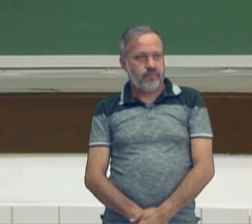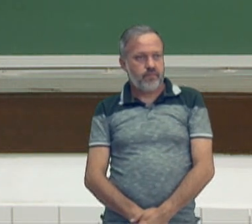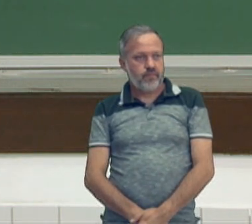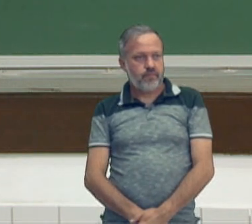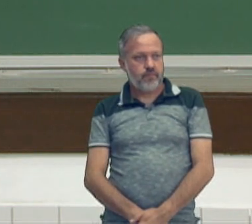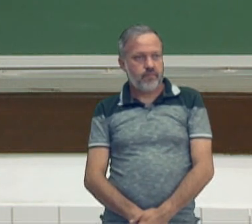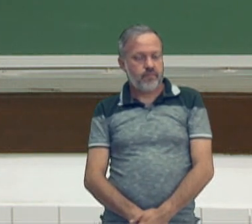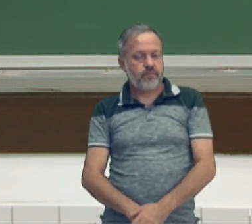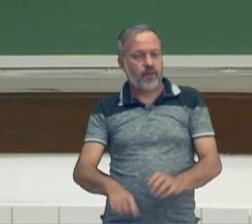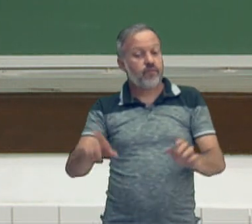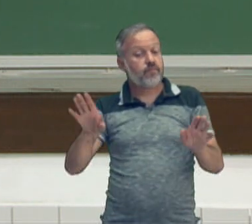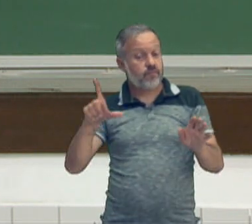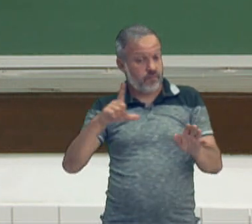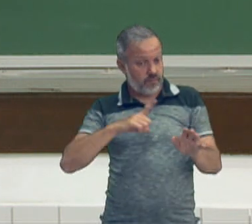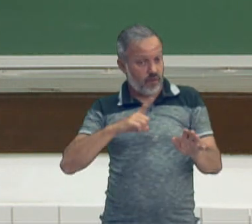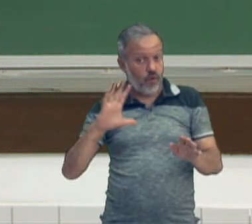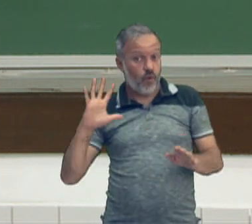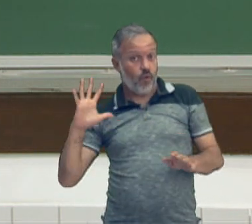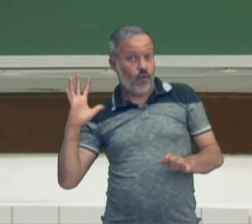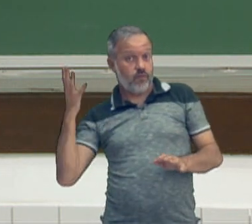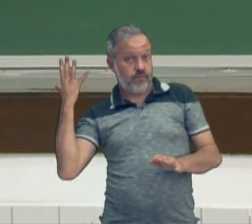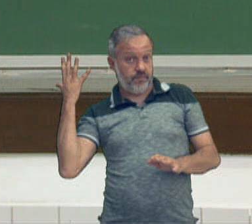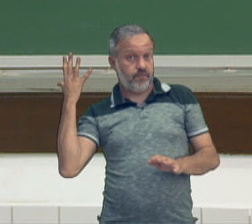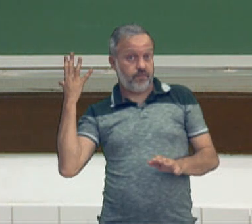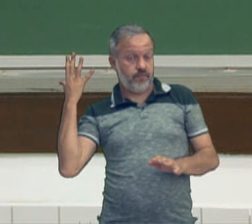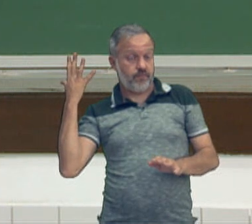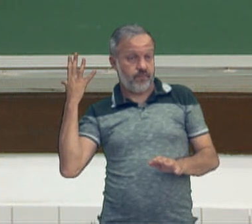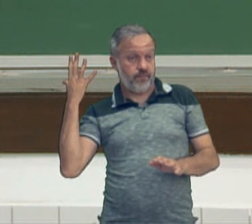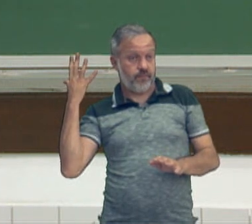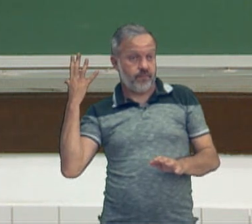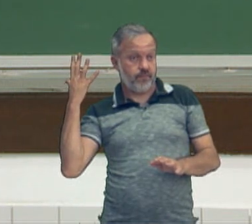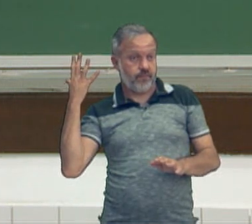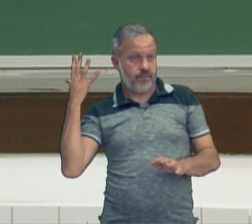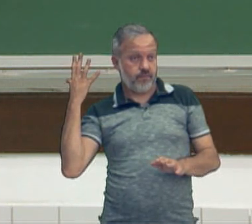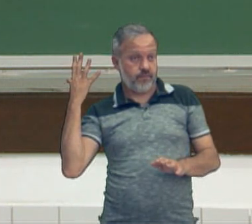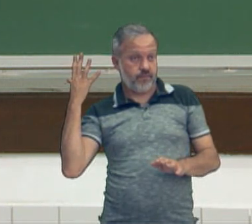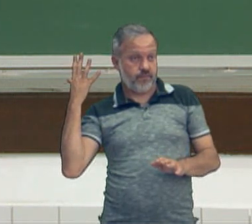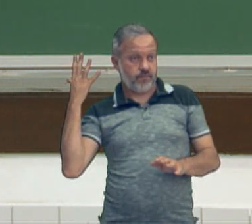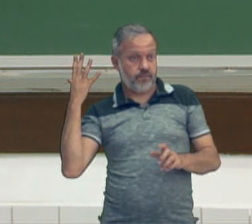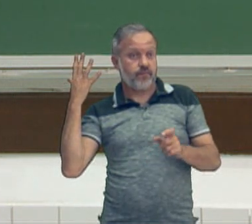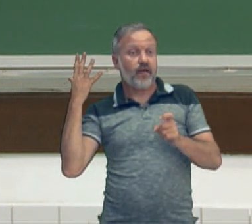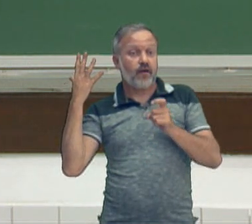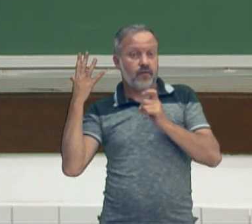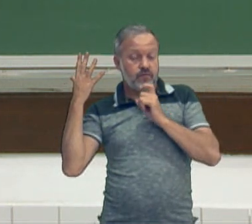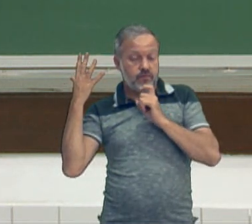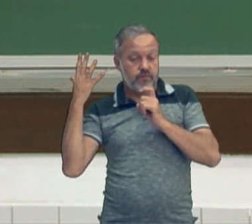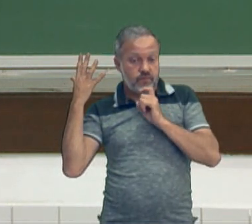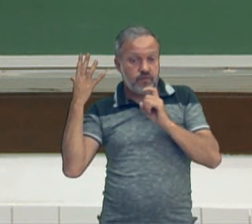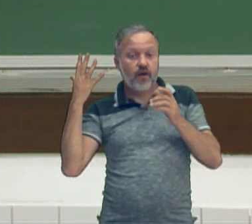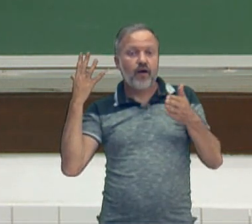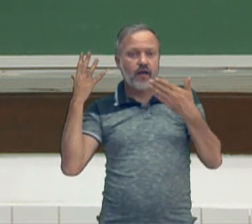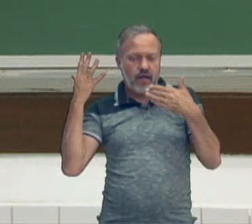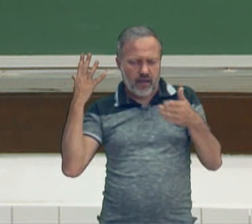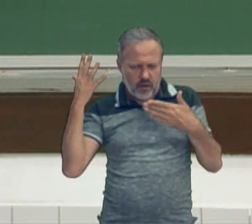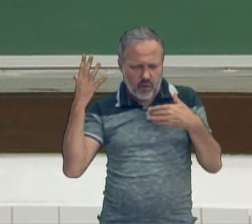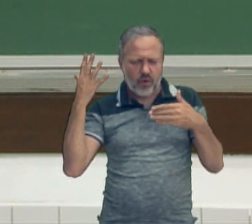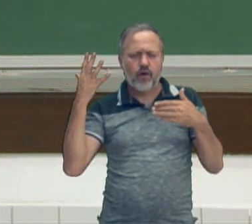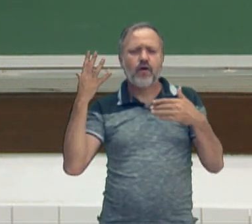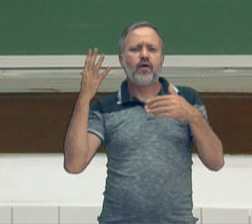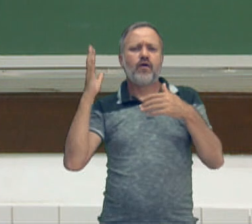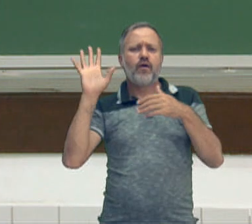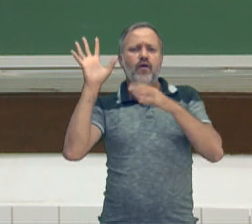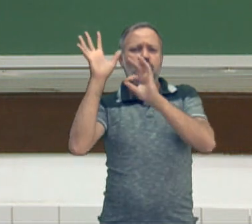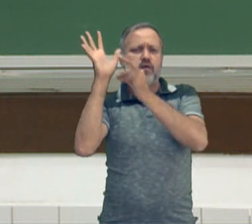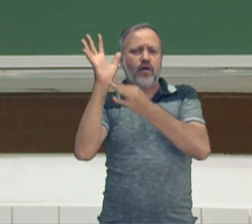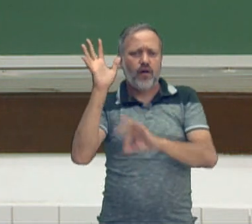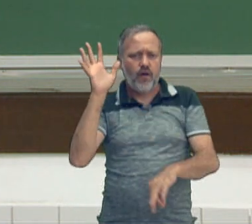zona intertropical, onde já o mapa está pintado aí numa cor vermelhada, né? As zonas temperadas norte e sul, tá vendo? Pintado